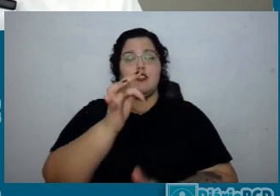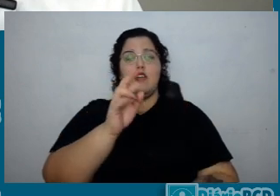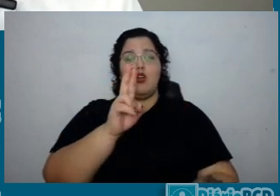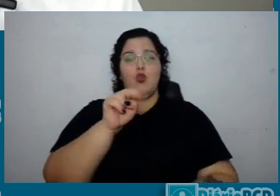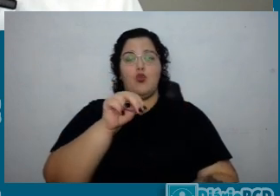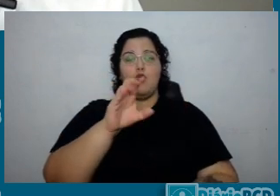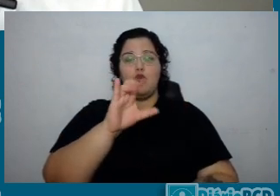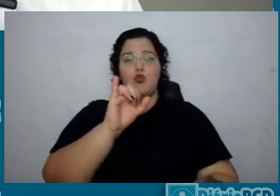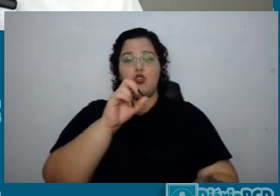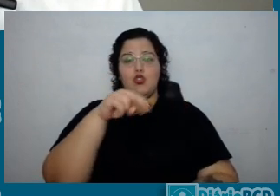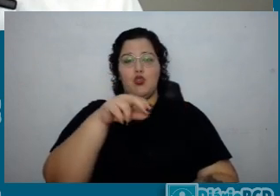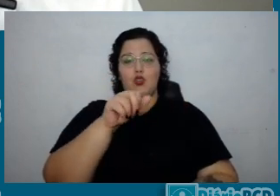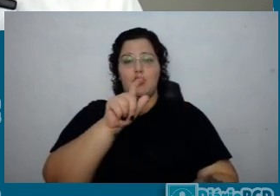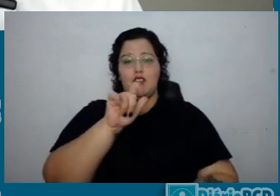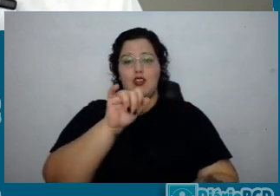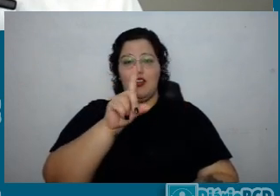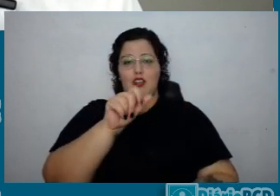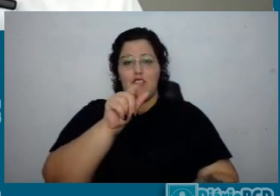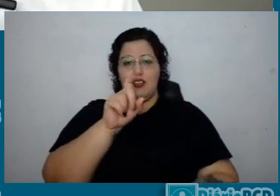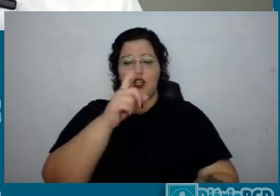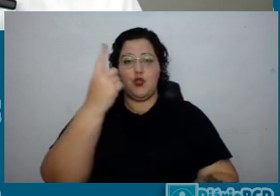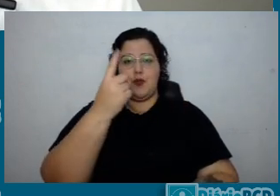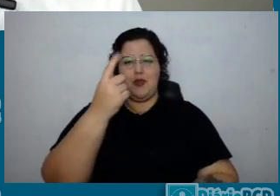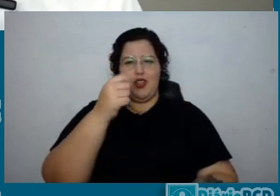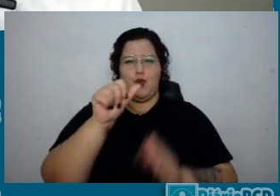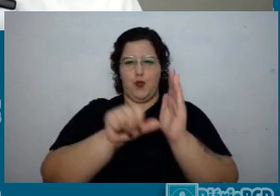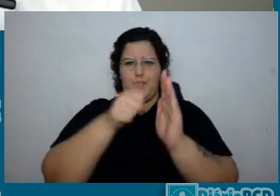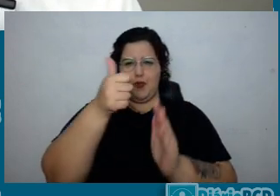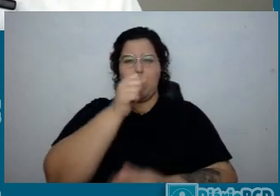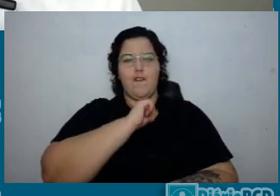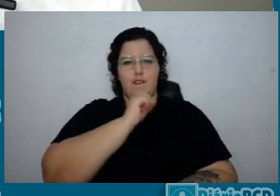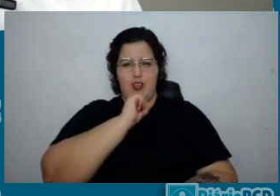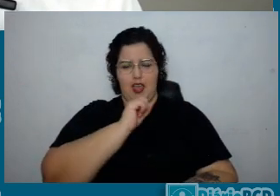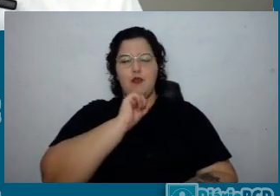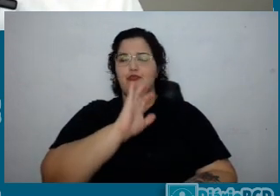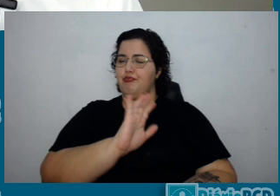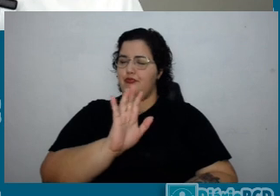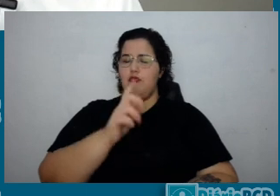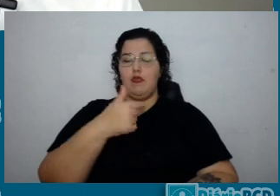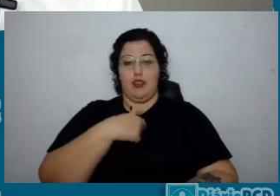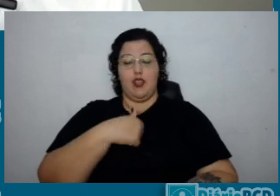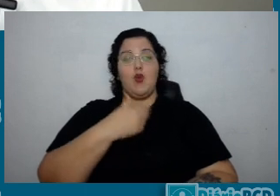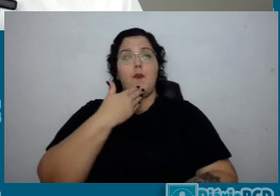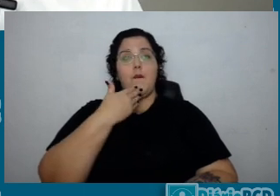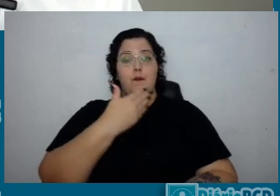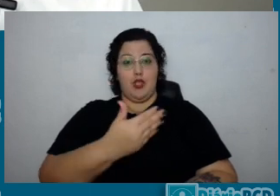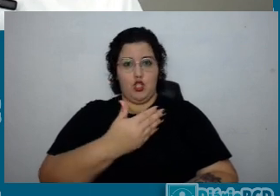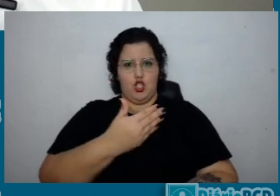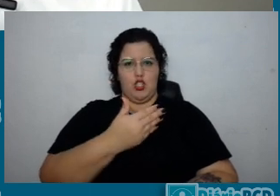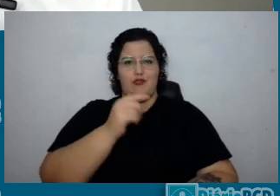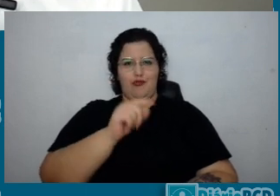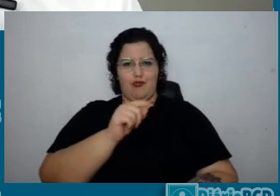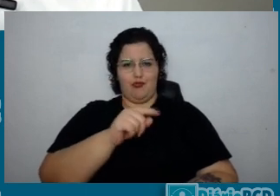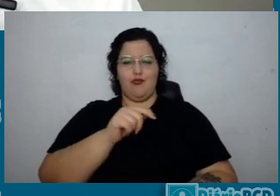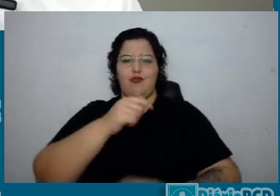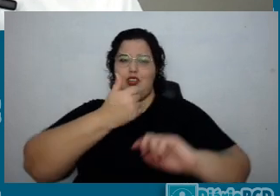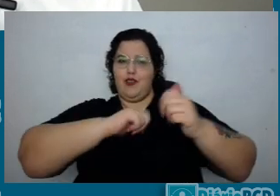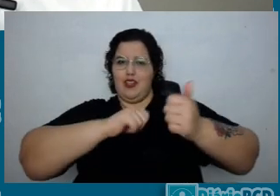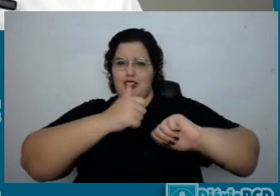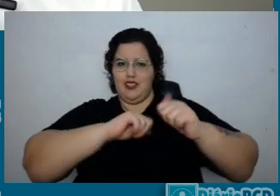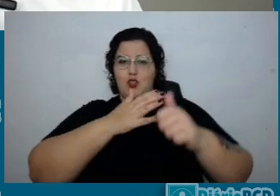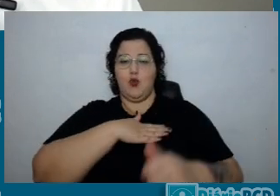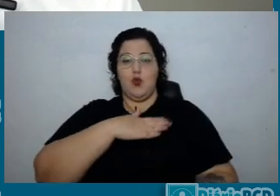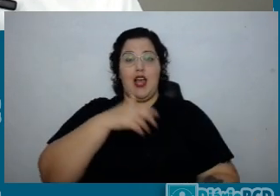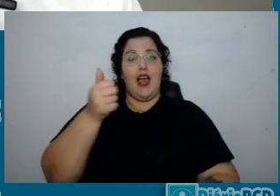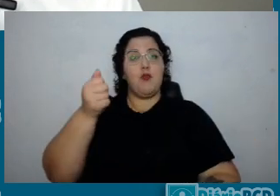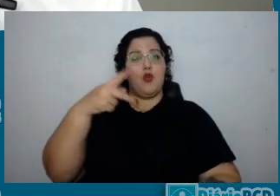Funcionalidade Brasileiro A, né? Primeira versão. Sim. E daí eu solicitei para fins de validação